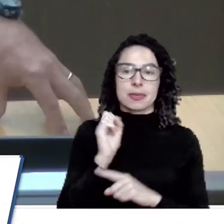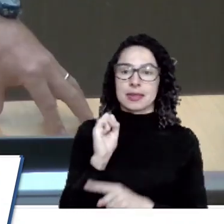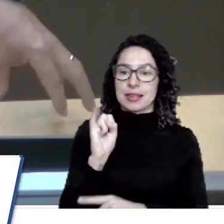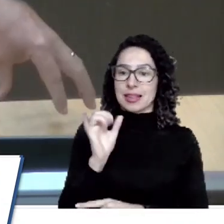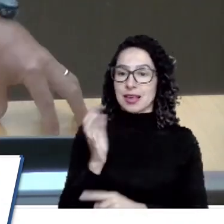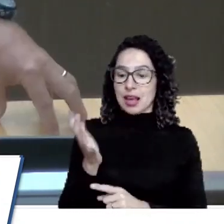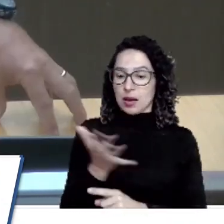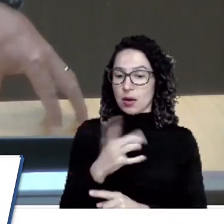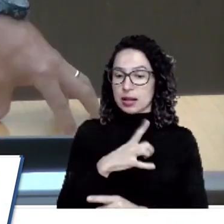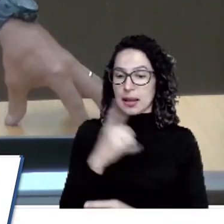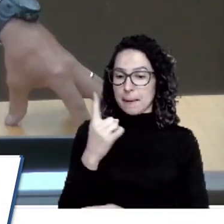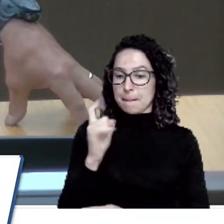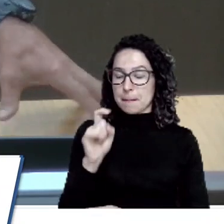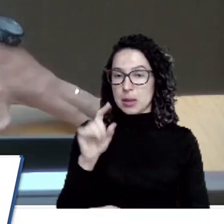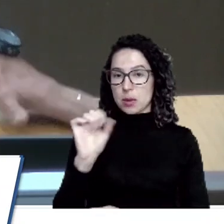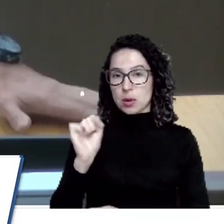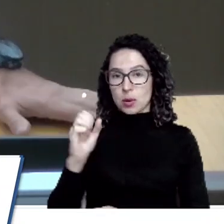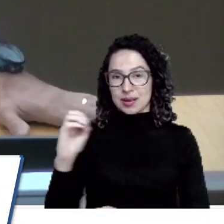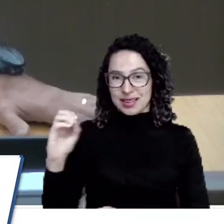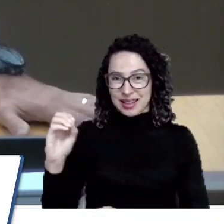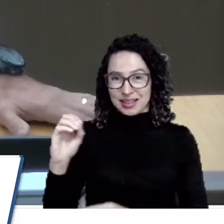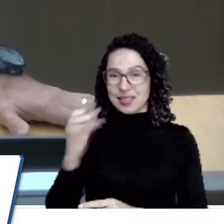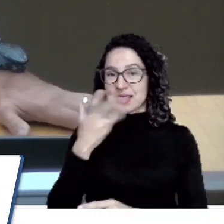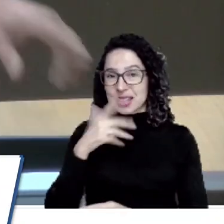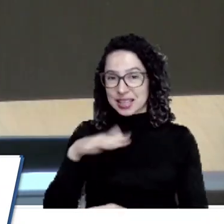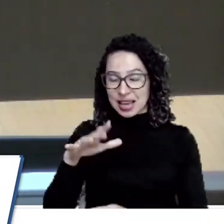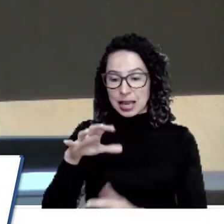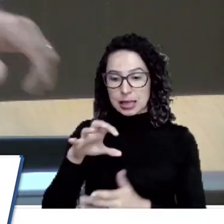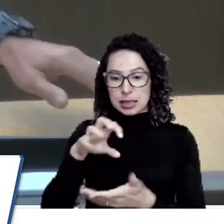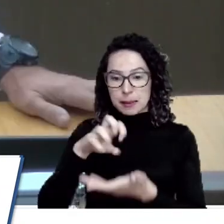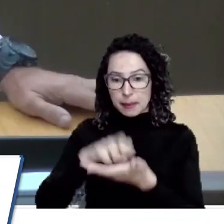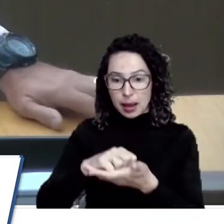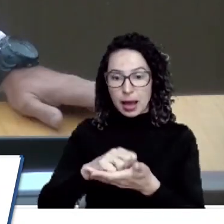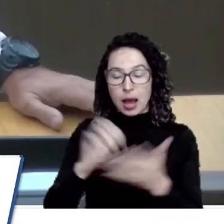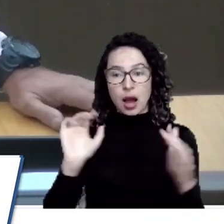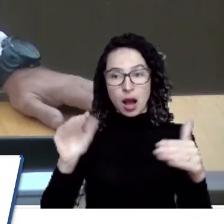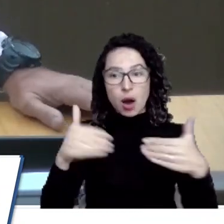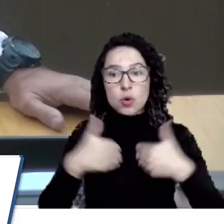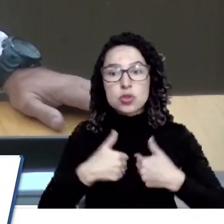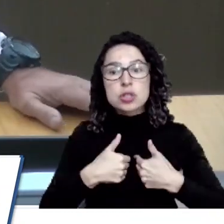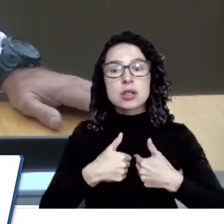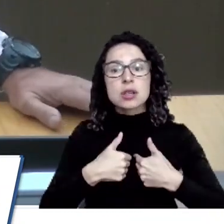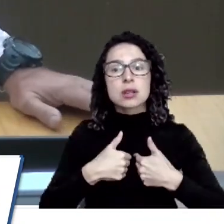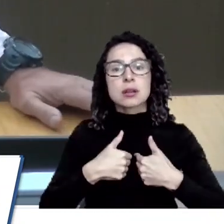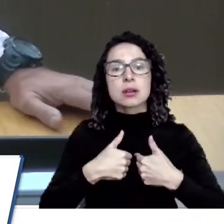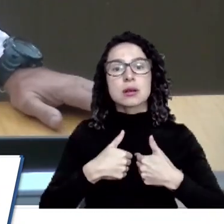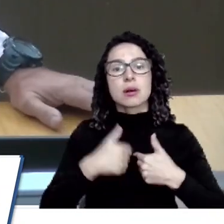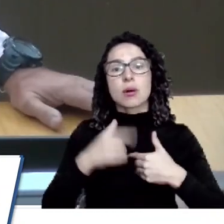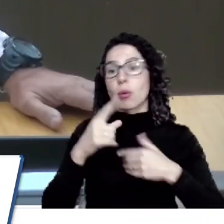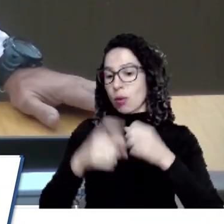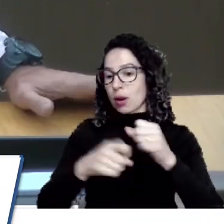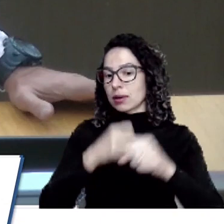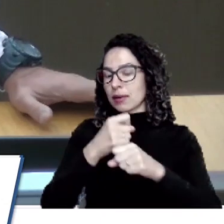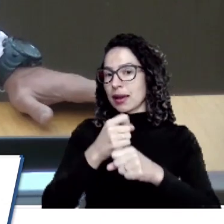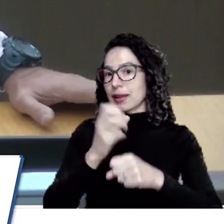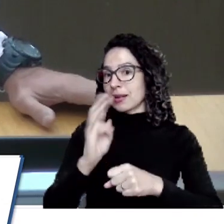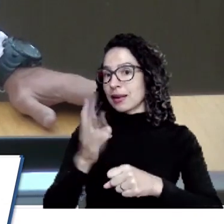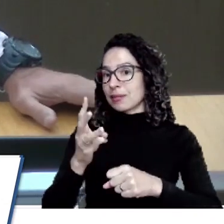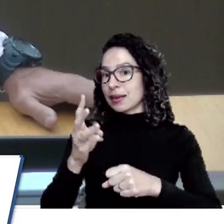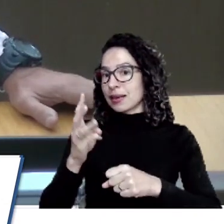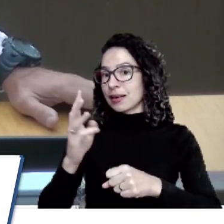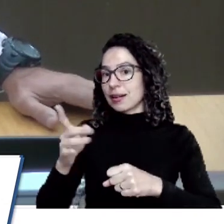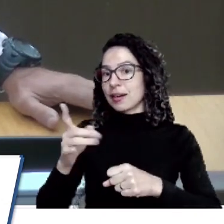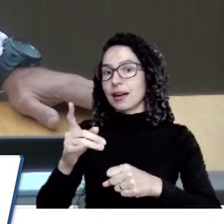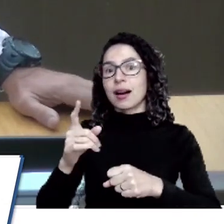1.800 crianças catalogadas em Franca como essa deficiência, o ano que vem vão ser 2.500, Sim. vão ser 3.000. A tendência é que vai aumentar A tendência cada é vez